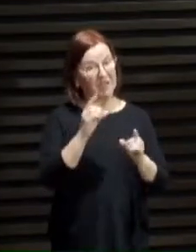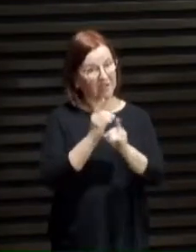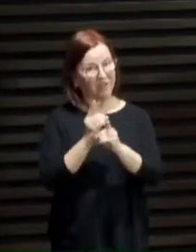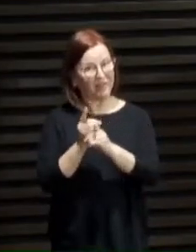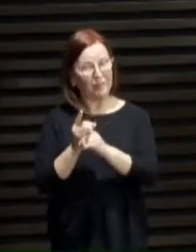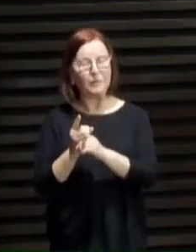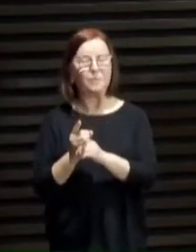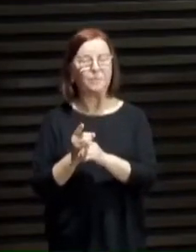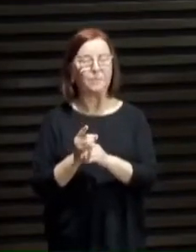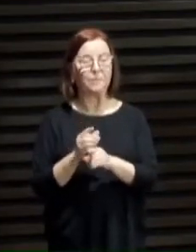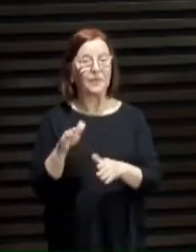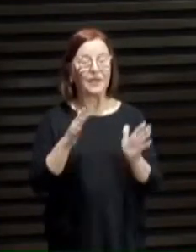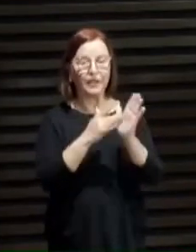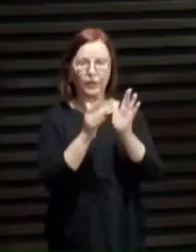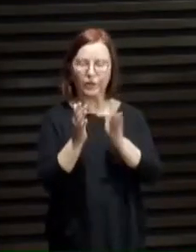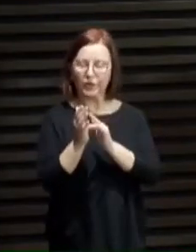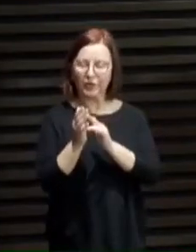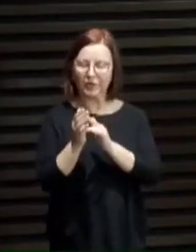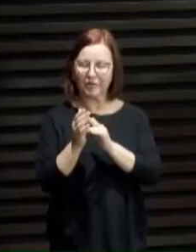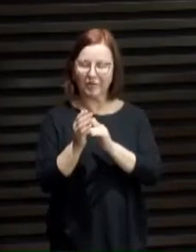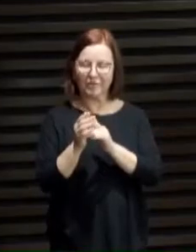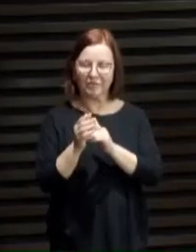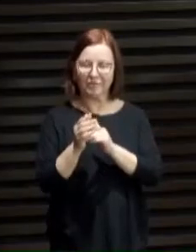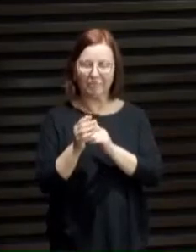E então Jesus se dirige a eles.